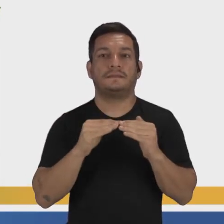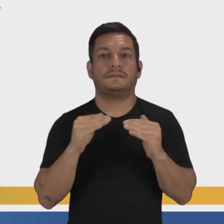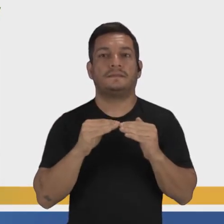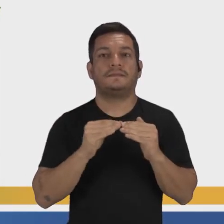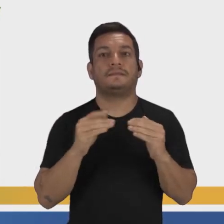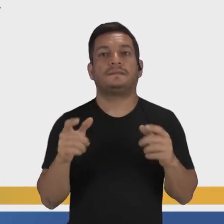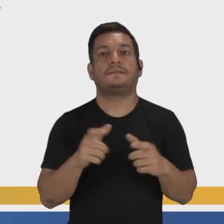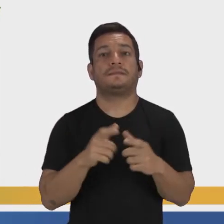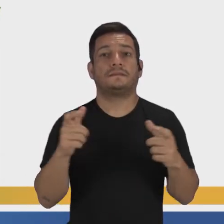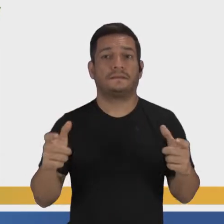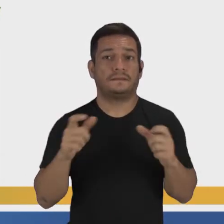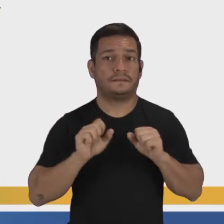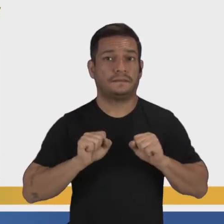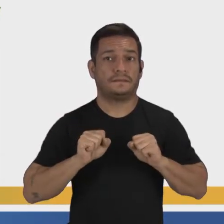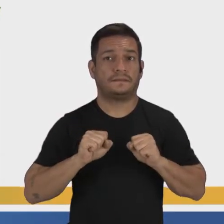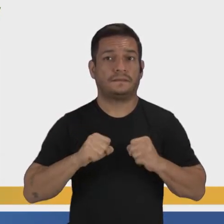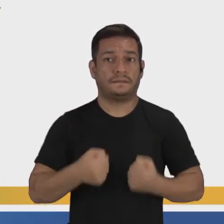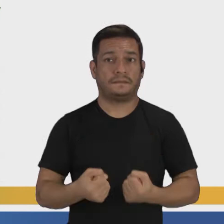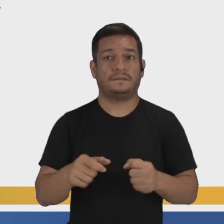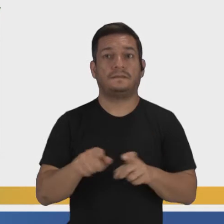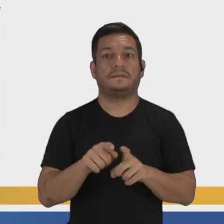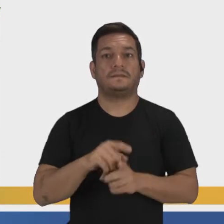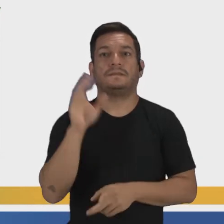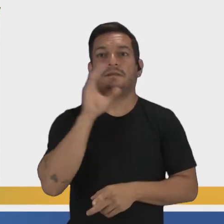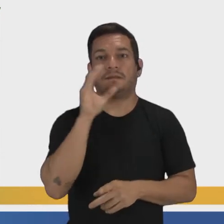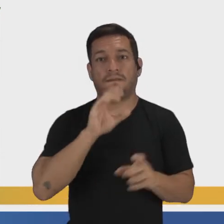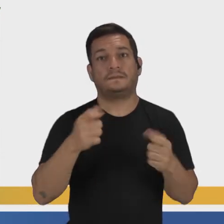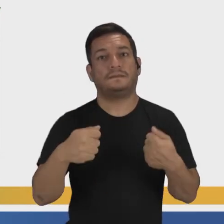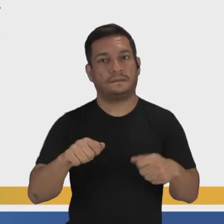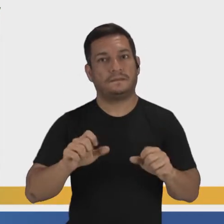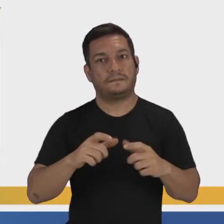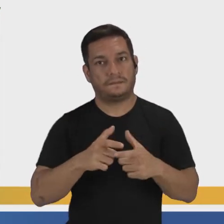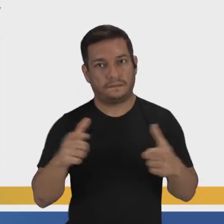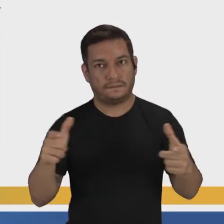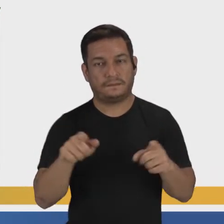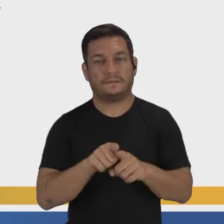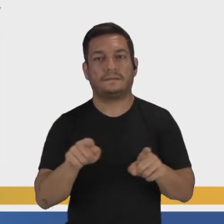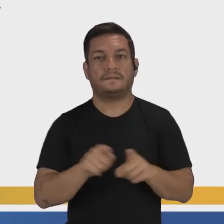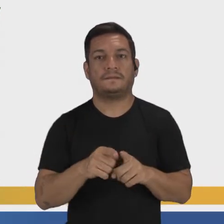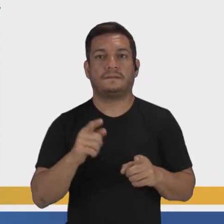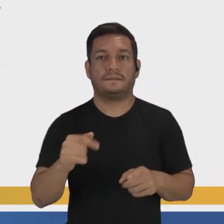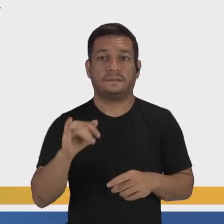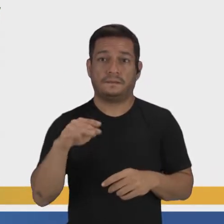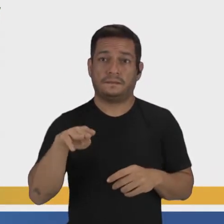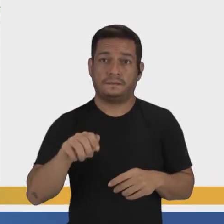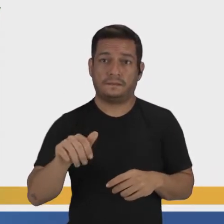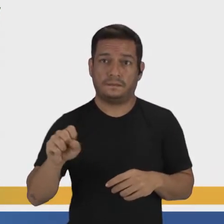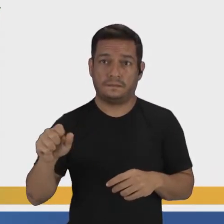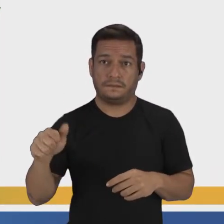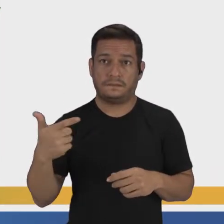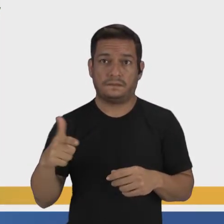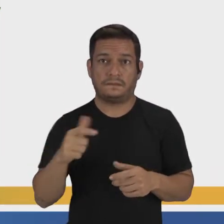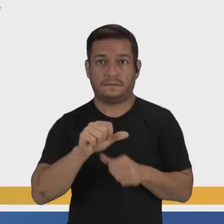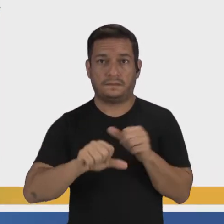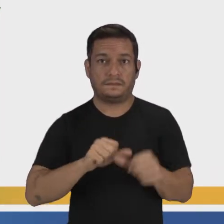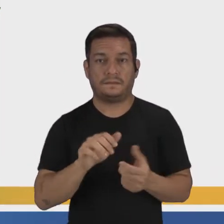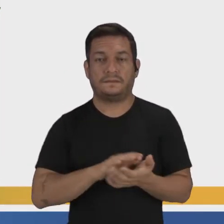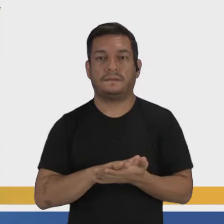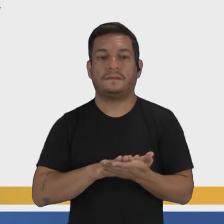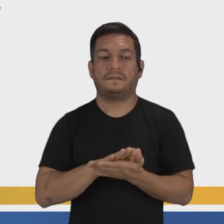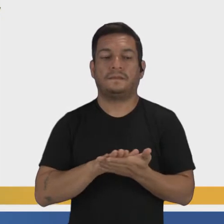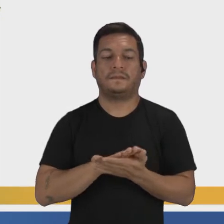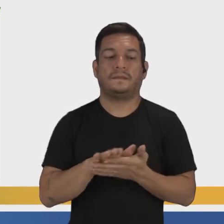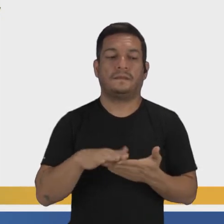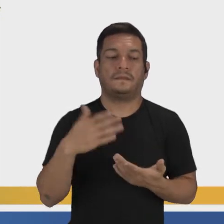Conforme eu aumento a força, a aceleração também será aumentada se a massa não tiver nenhuma modificação.